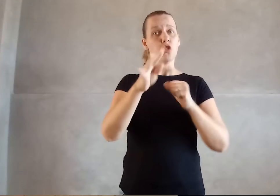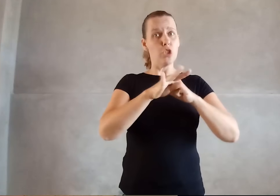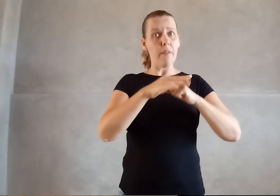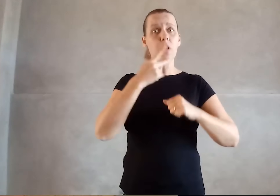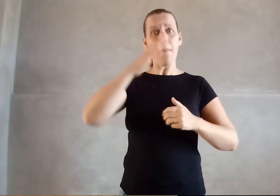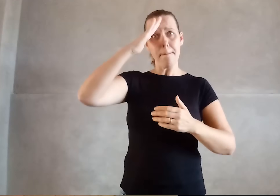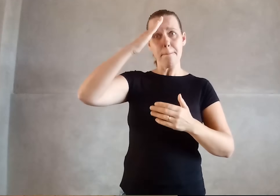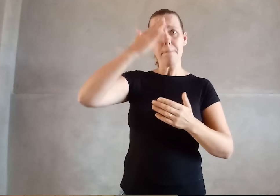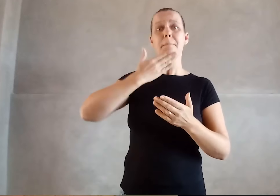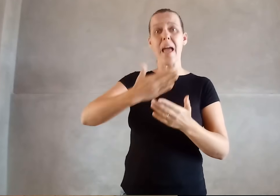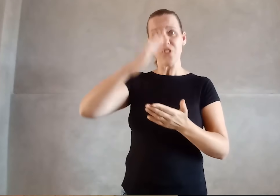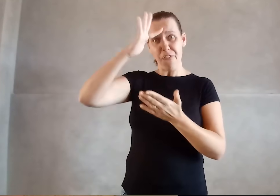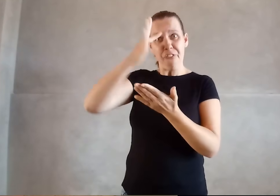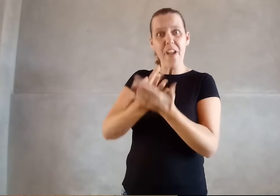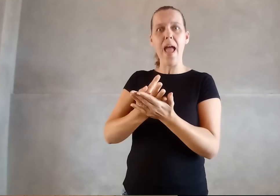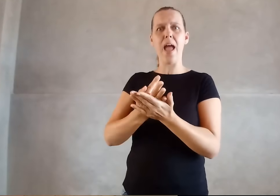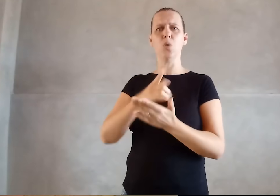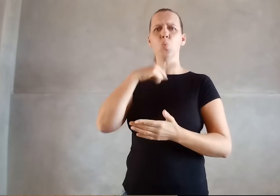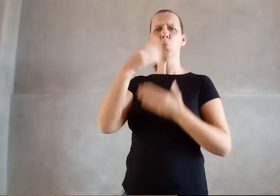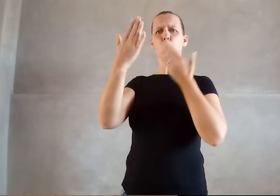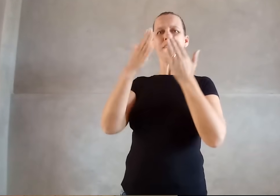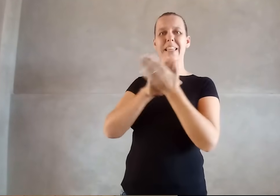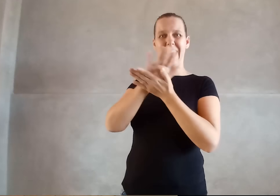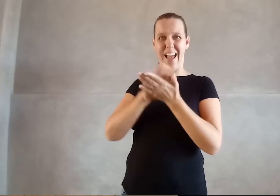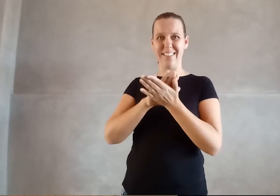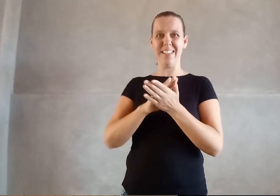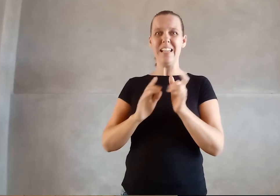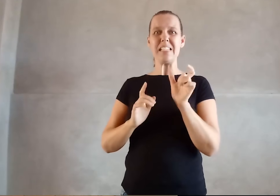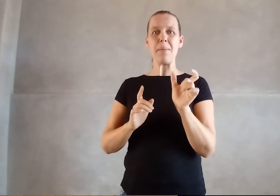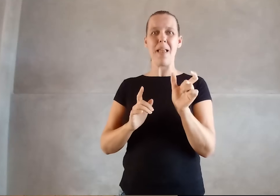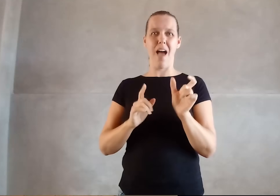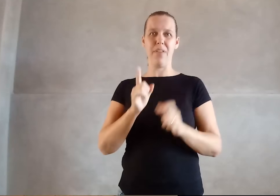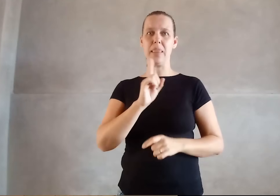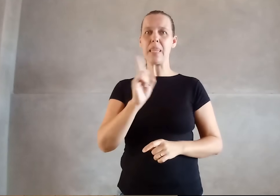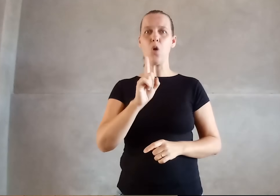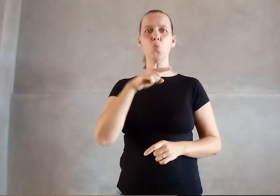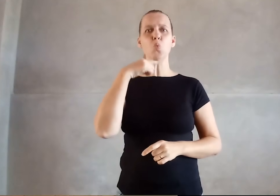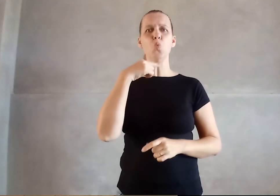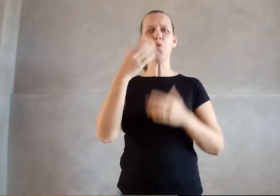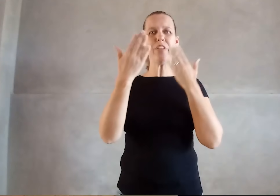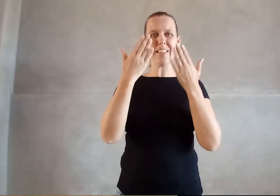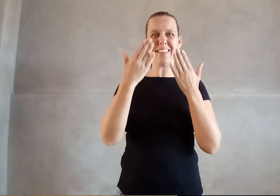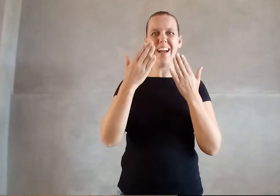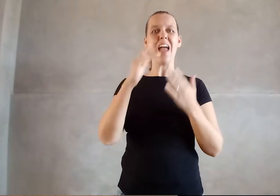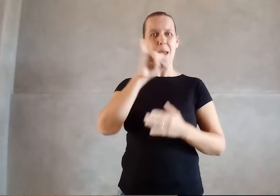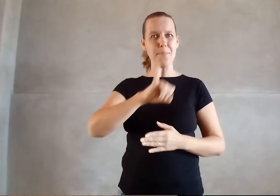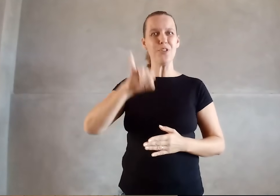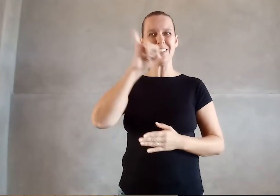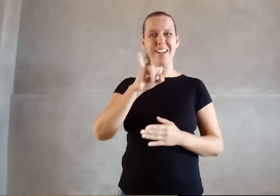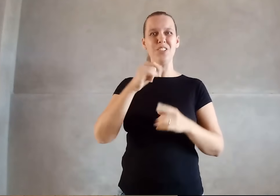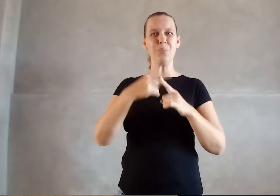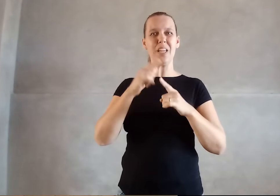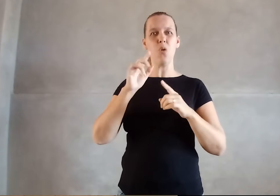fé, não duvidando. Eu queria que você compreendesse que essa palavra, não duvidando, do grego aqui, ela é muito importante, porque